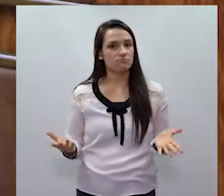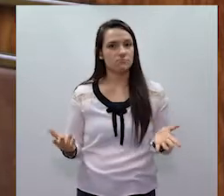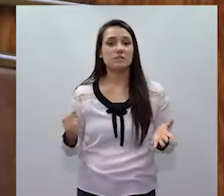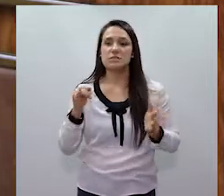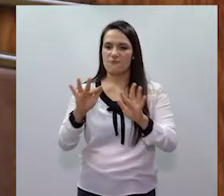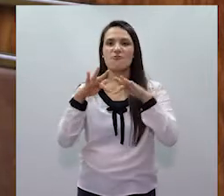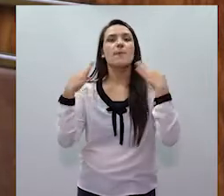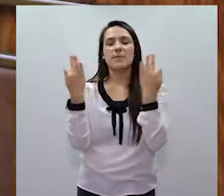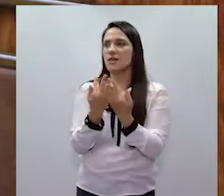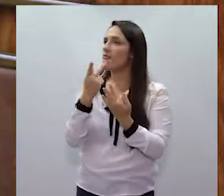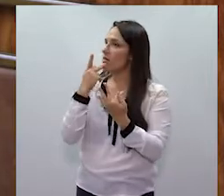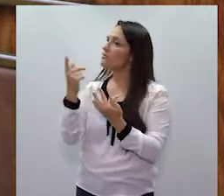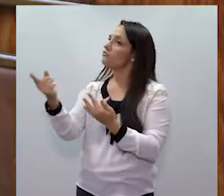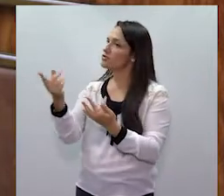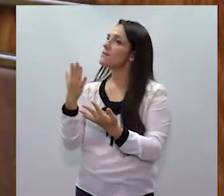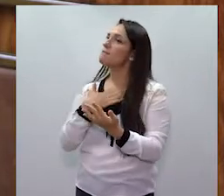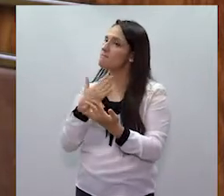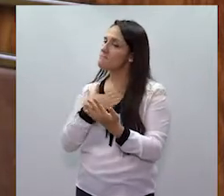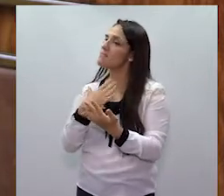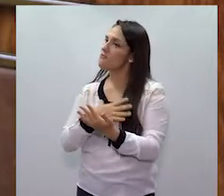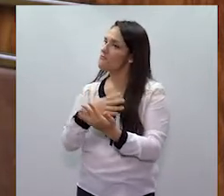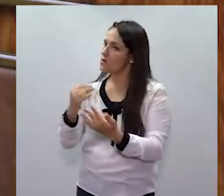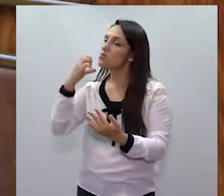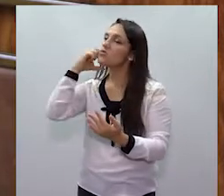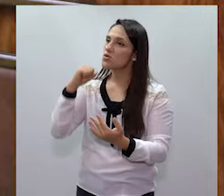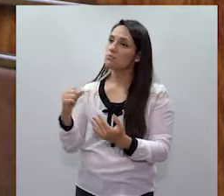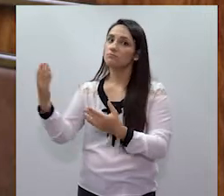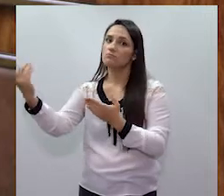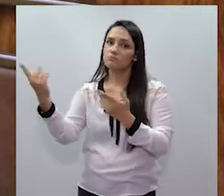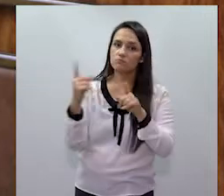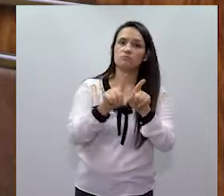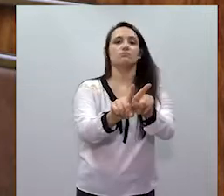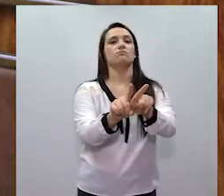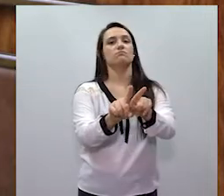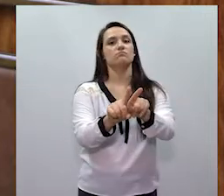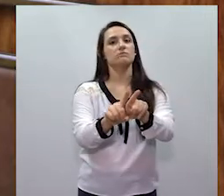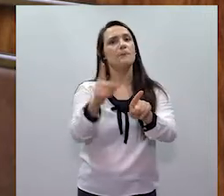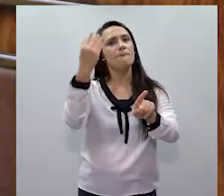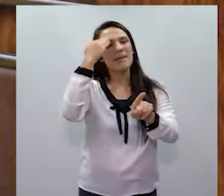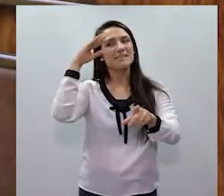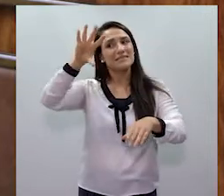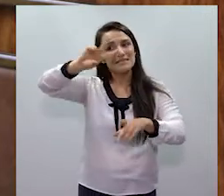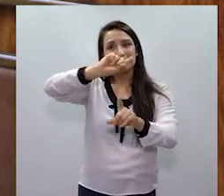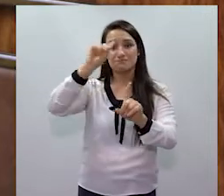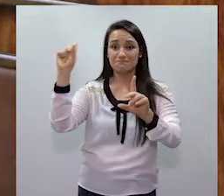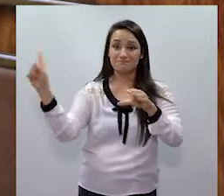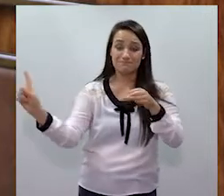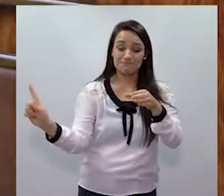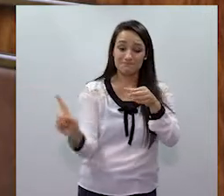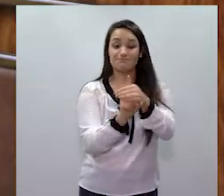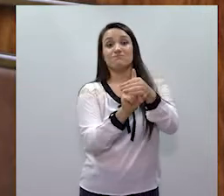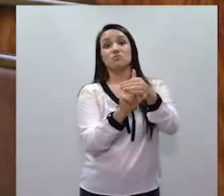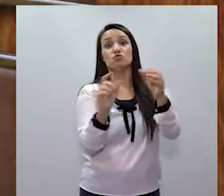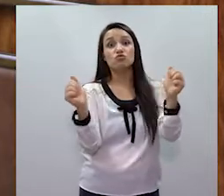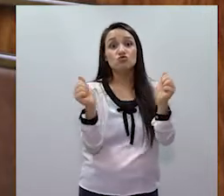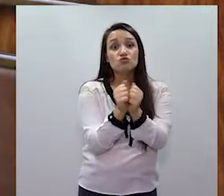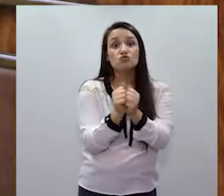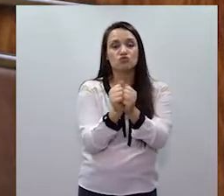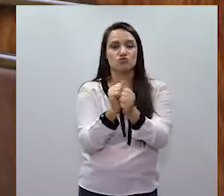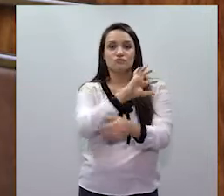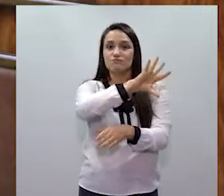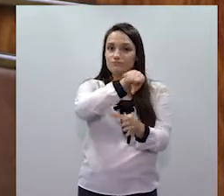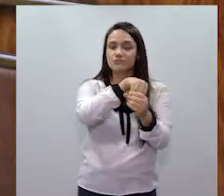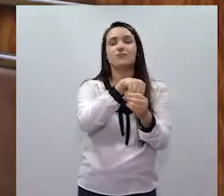alguém nessas condições, dando todos os direitos de um filho, tem sucesso na adoção. E isso é o que nós temos visto a